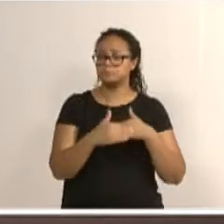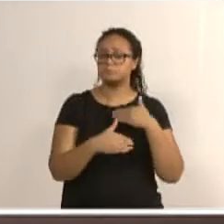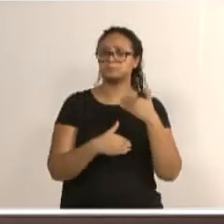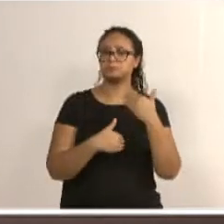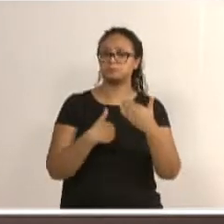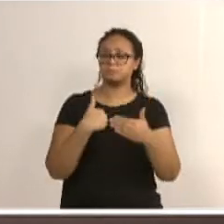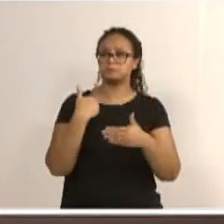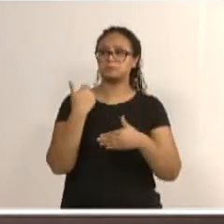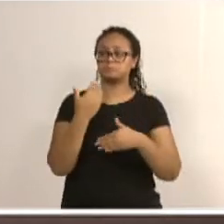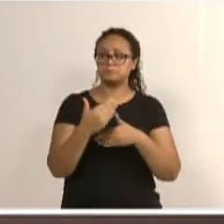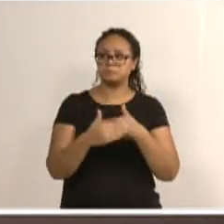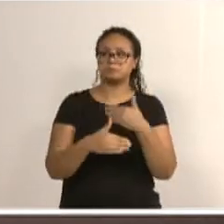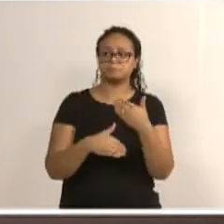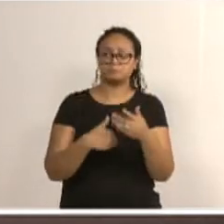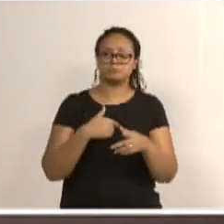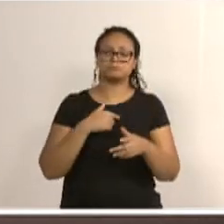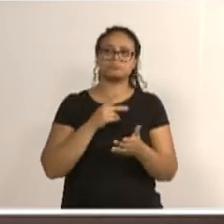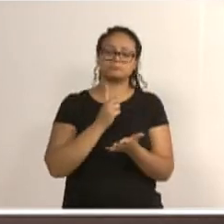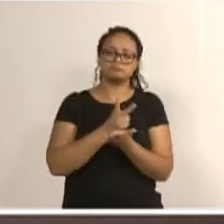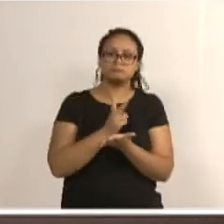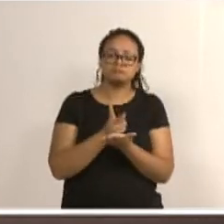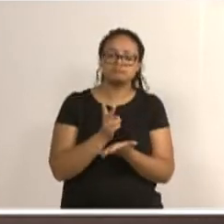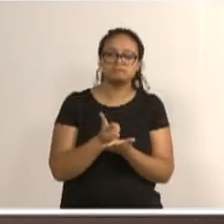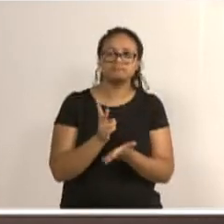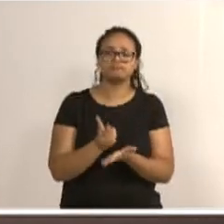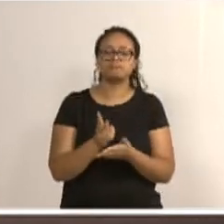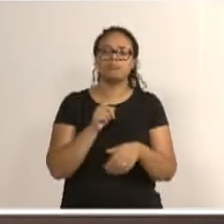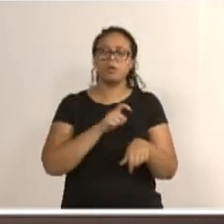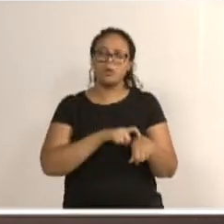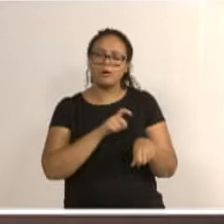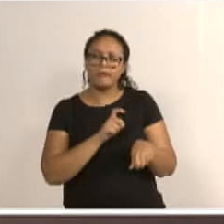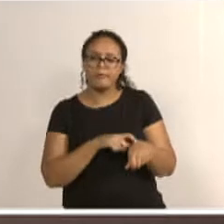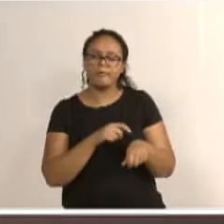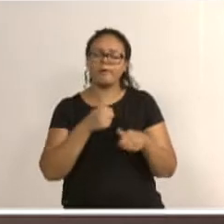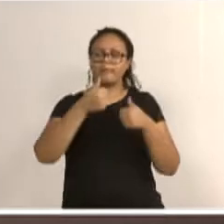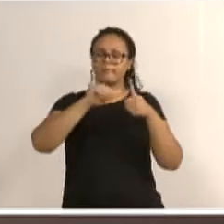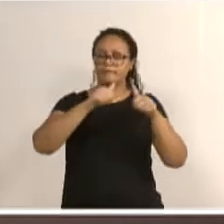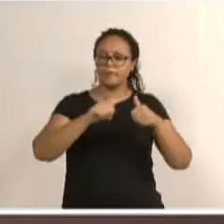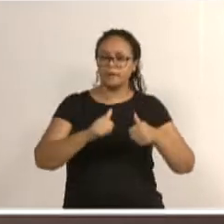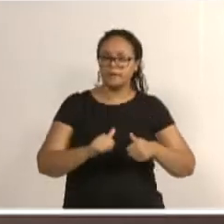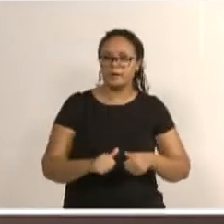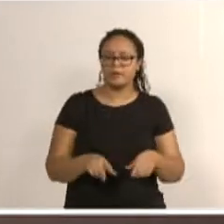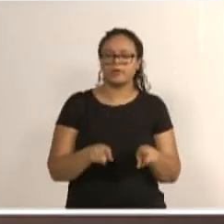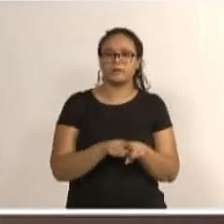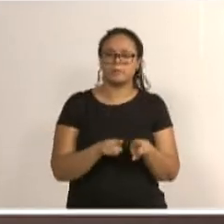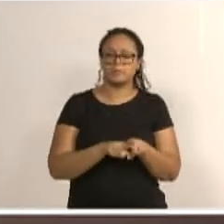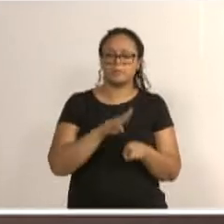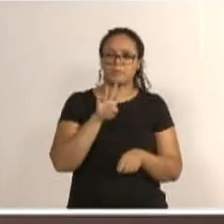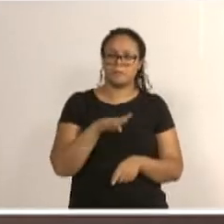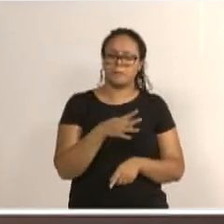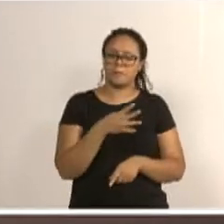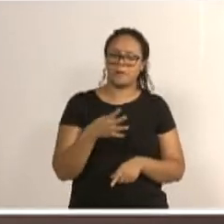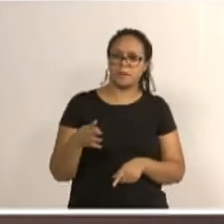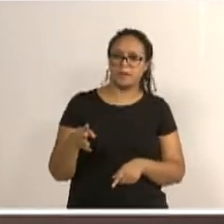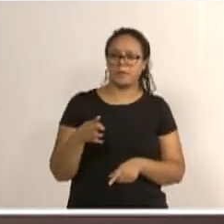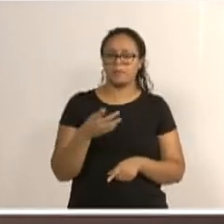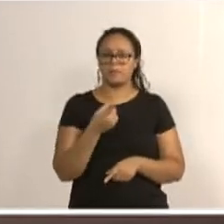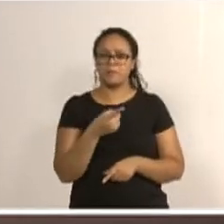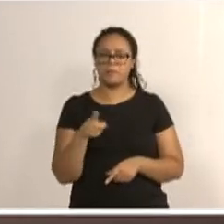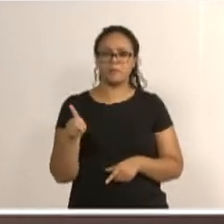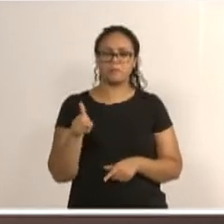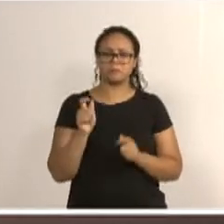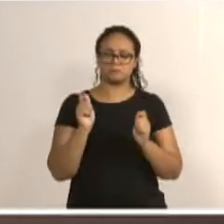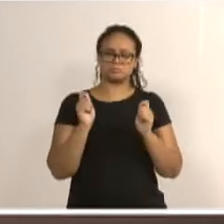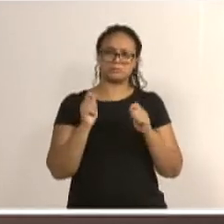de horários, escutar algumas diferentes ainda possibilidades de a gente